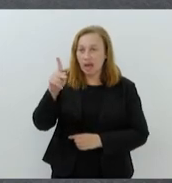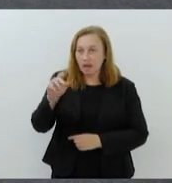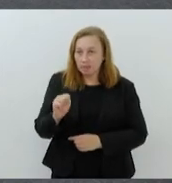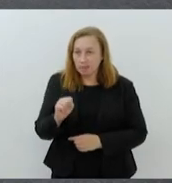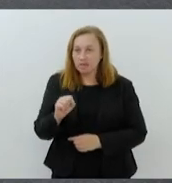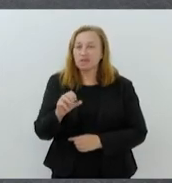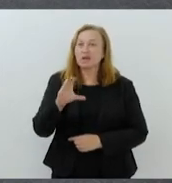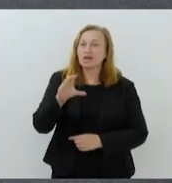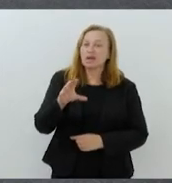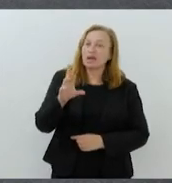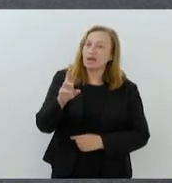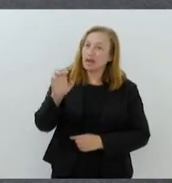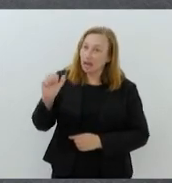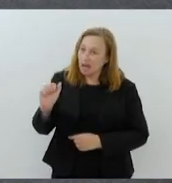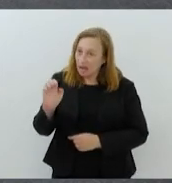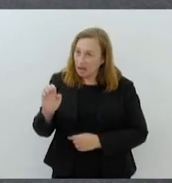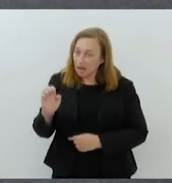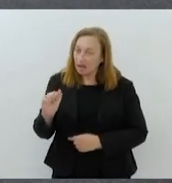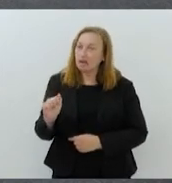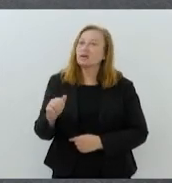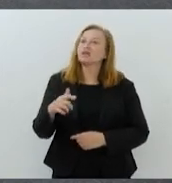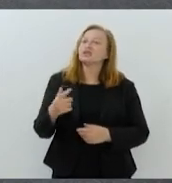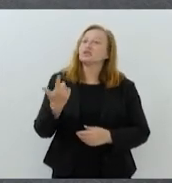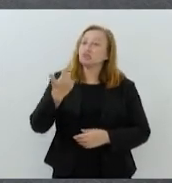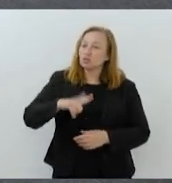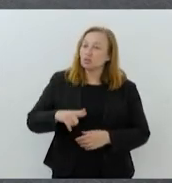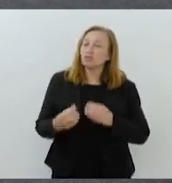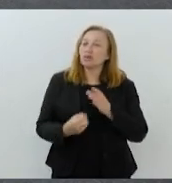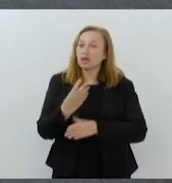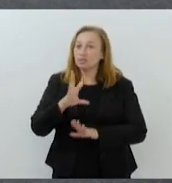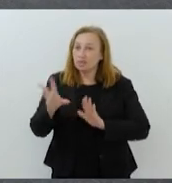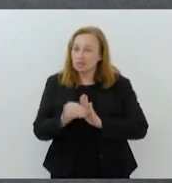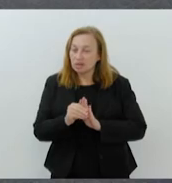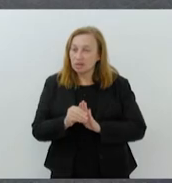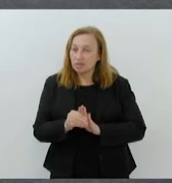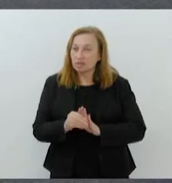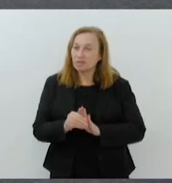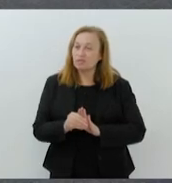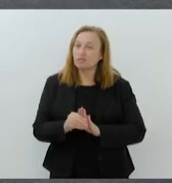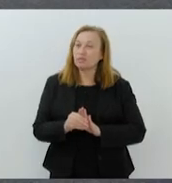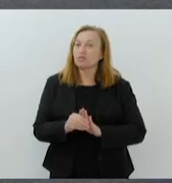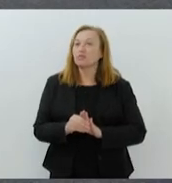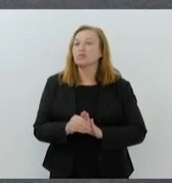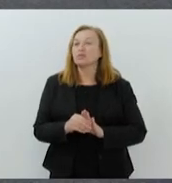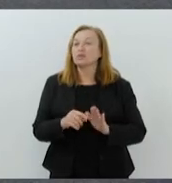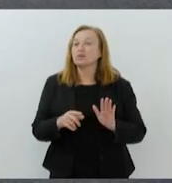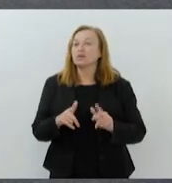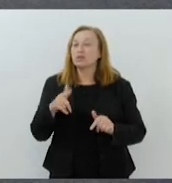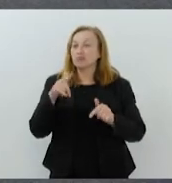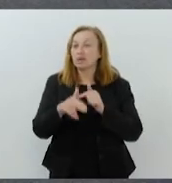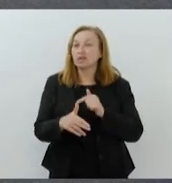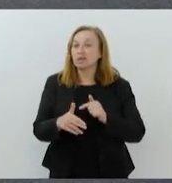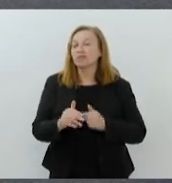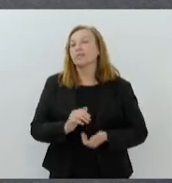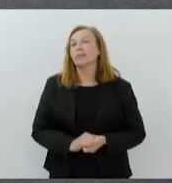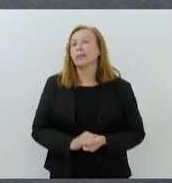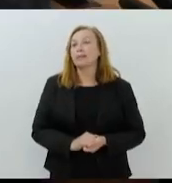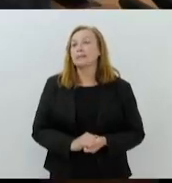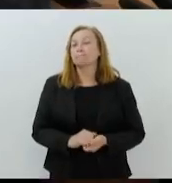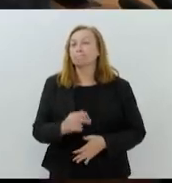dos CREAs, a gente fez novamente essa emenda porque fomos impelidas. Nossa autora aqui, enquanto